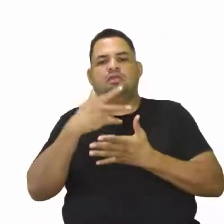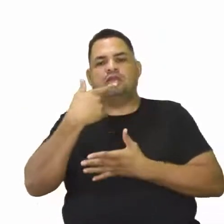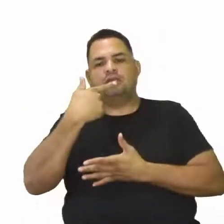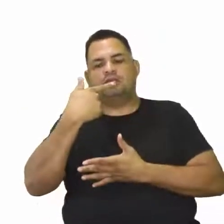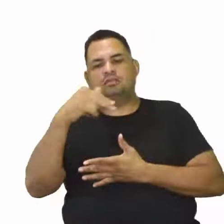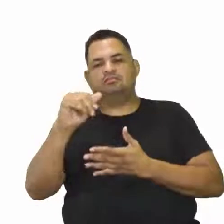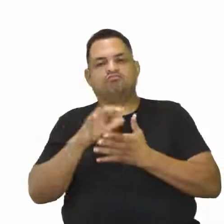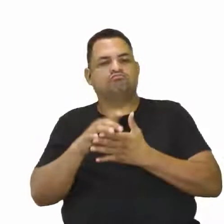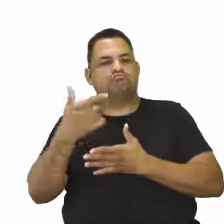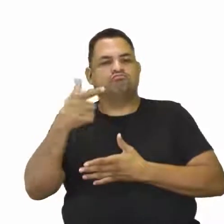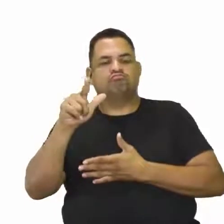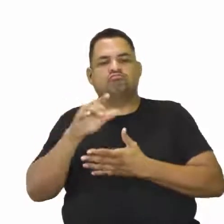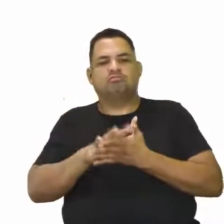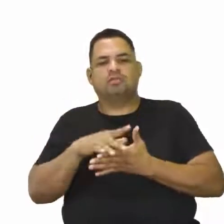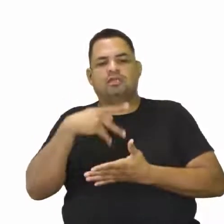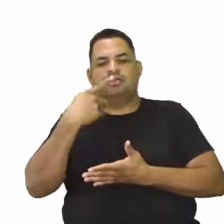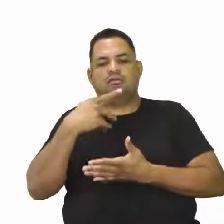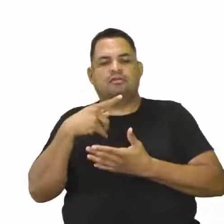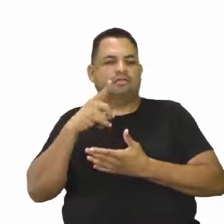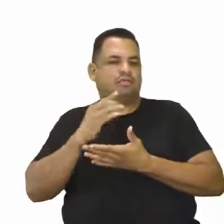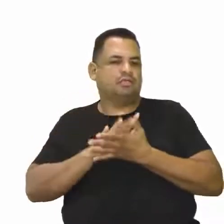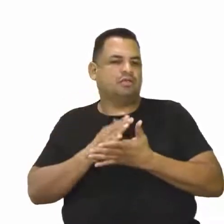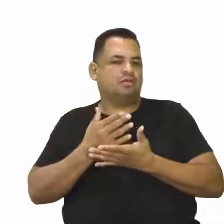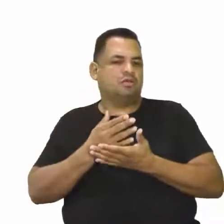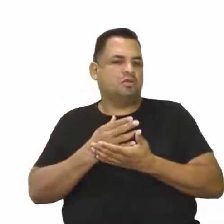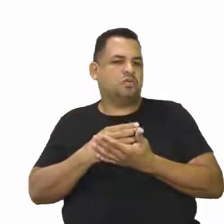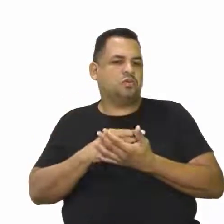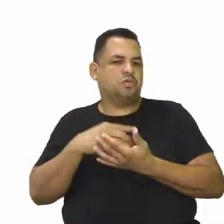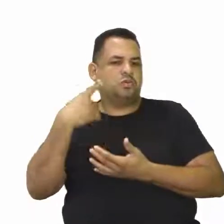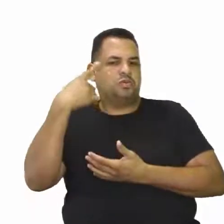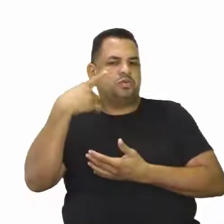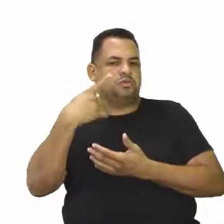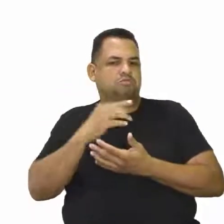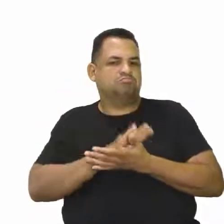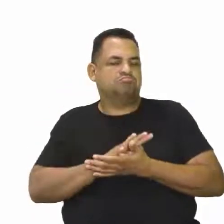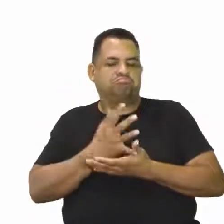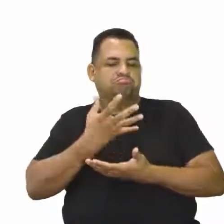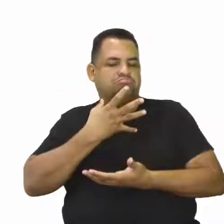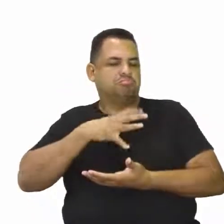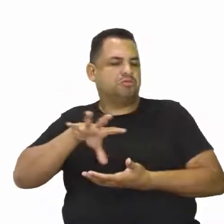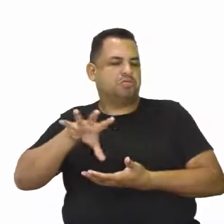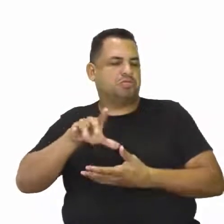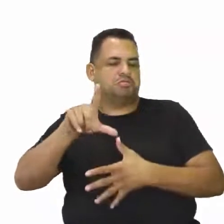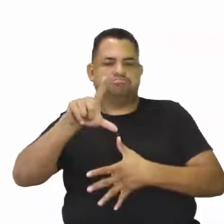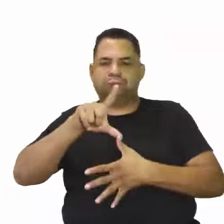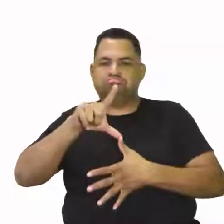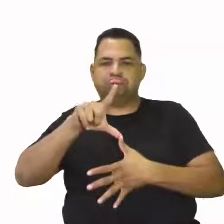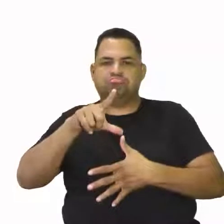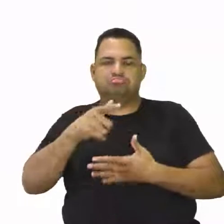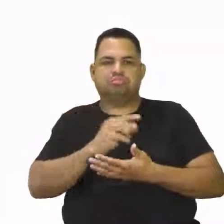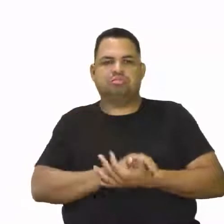não querem mais falar espanhol, eles só falam inglês e negam que eles são latinos. Isso